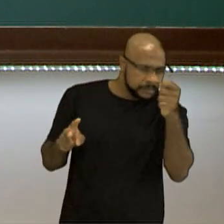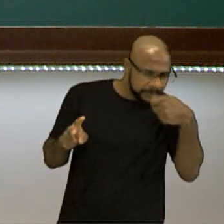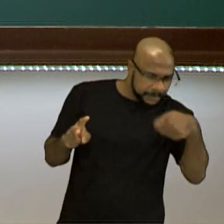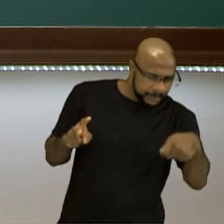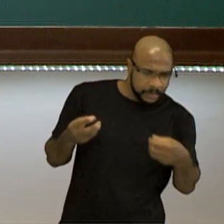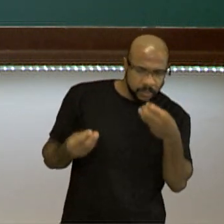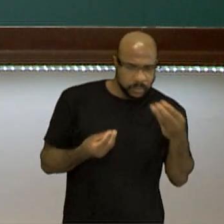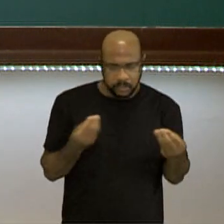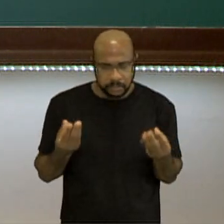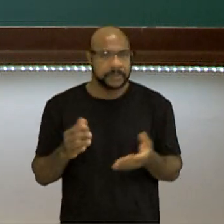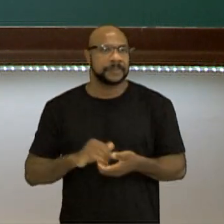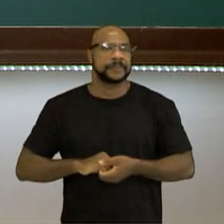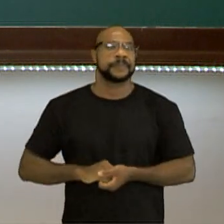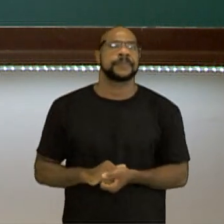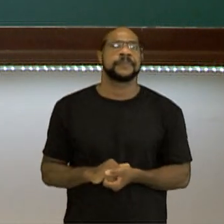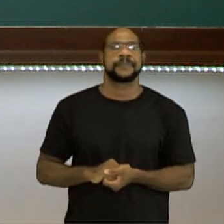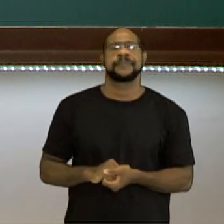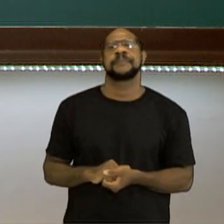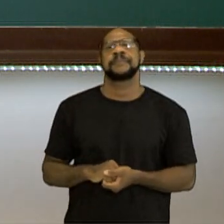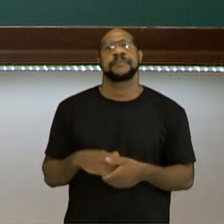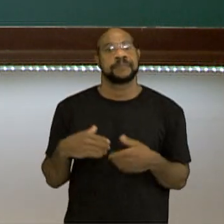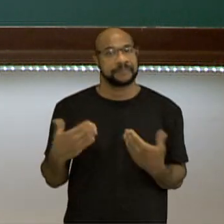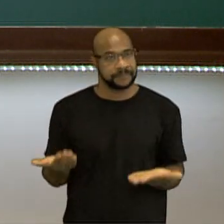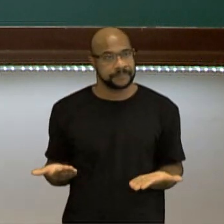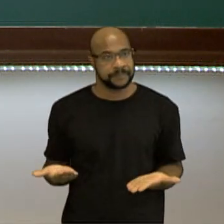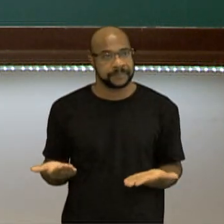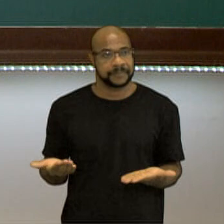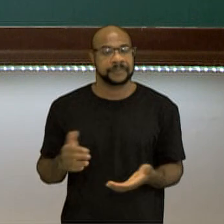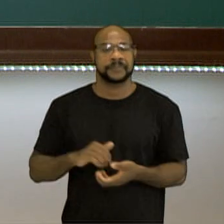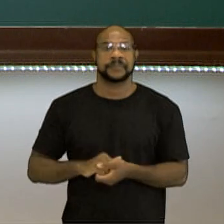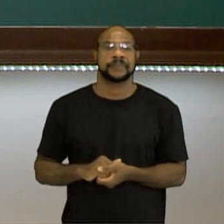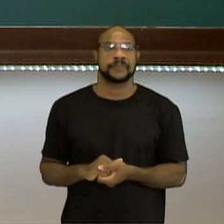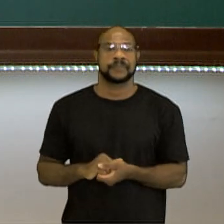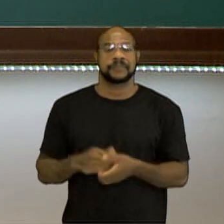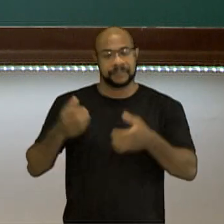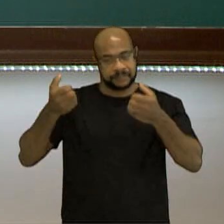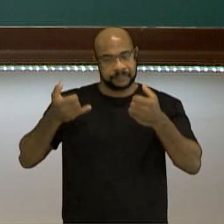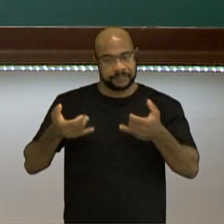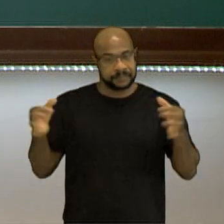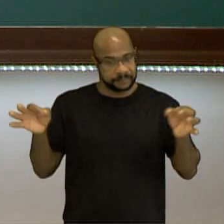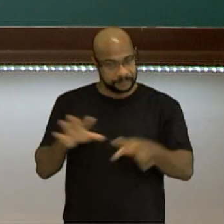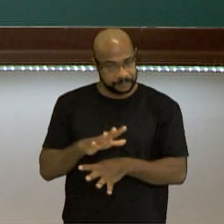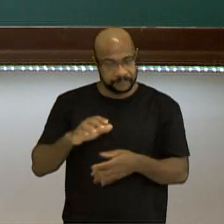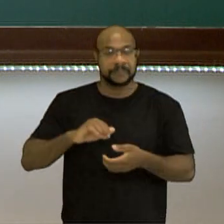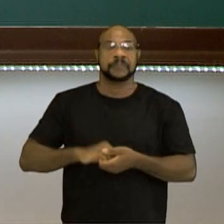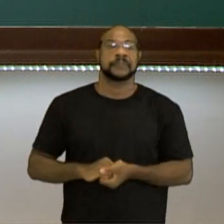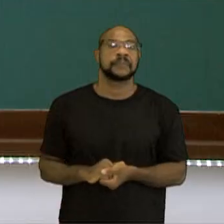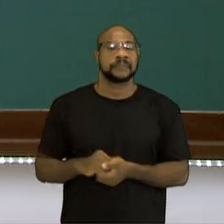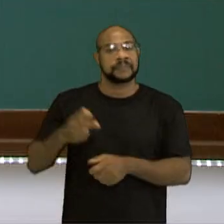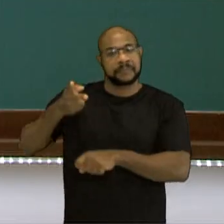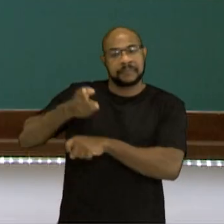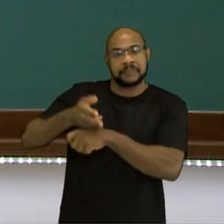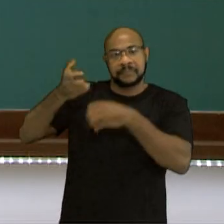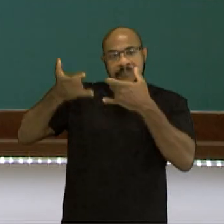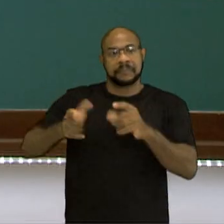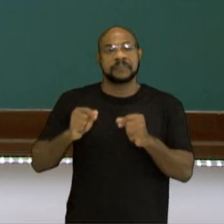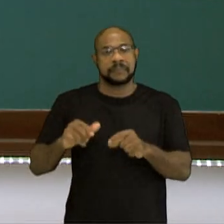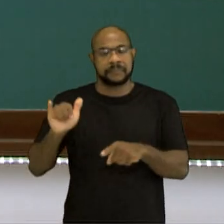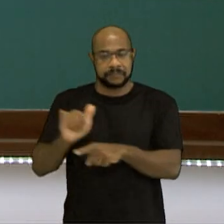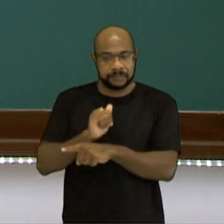assim por diante. Ok, people? Então, assim encerramos. Nesse vídeo nós falamos sobre